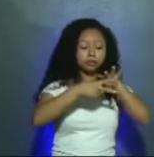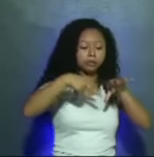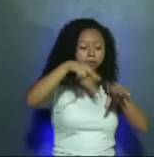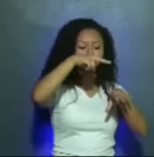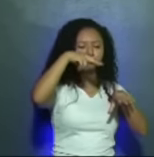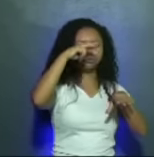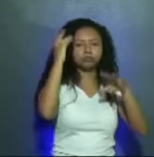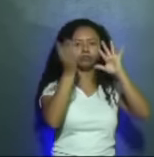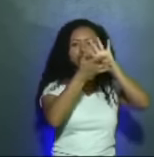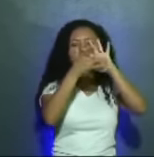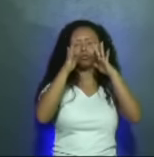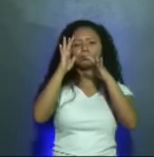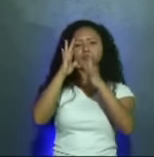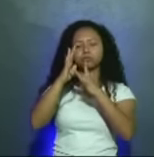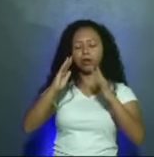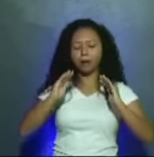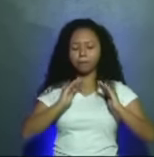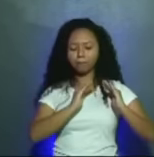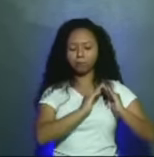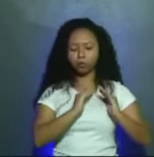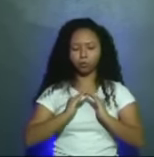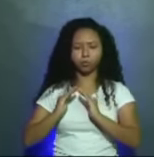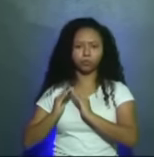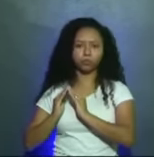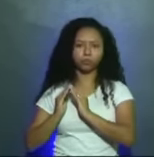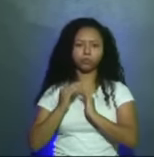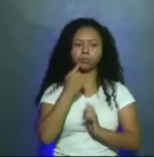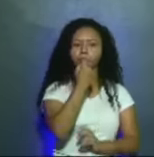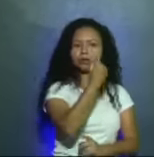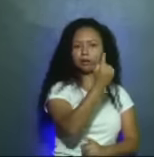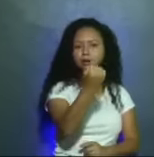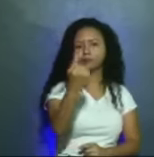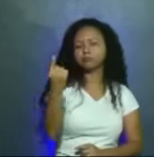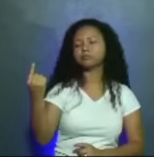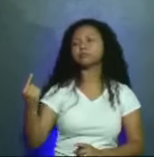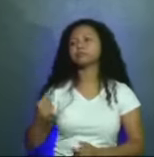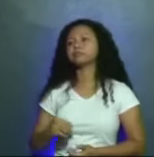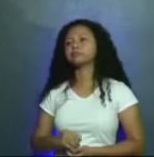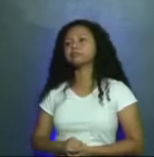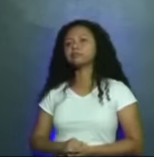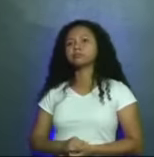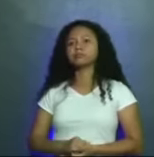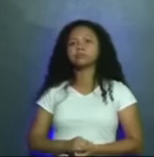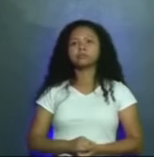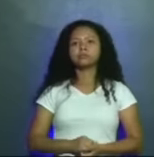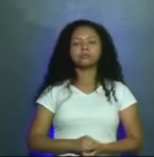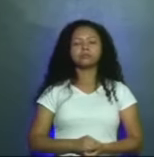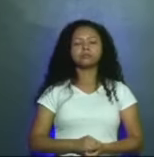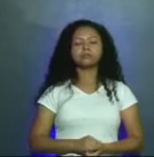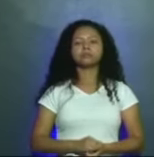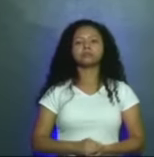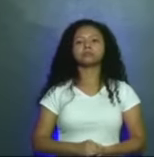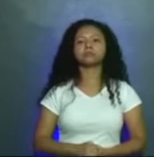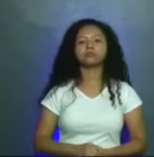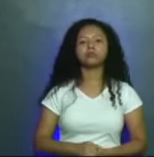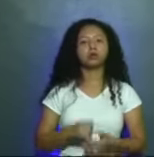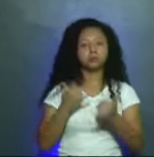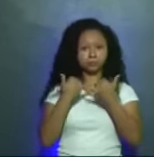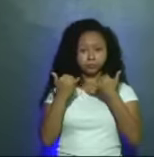mortos habita em você. Ele habita em você. Ele está em nós.